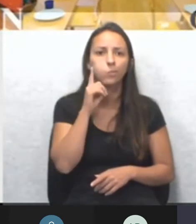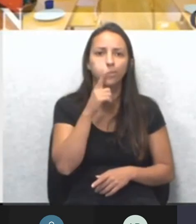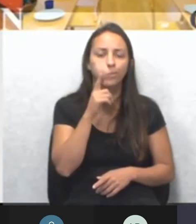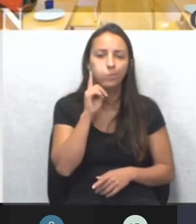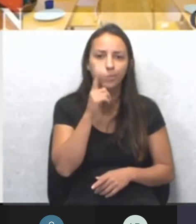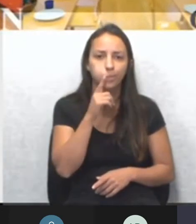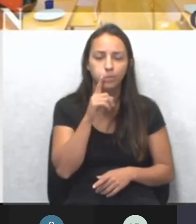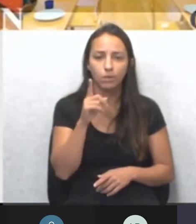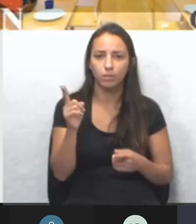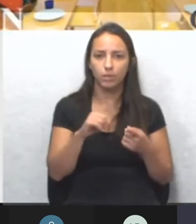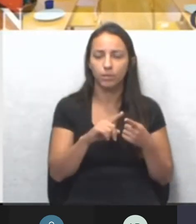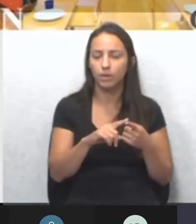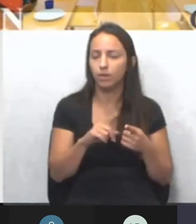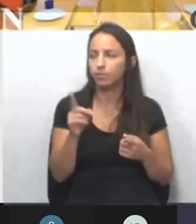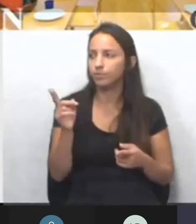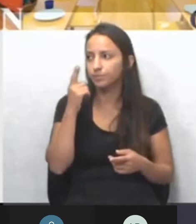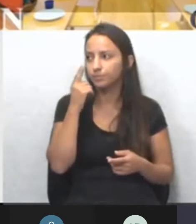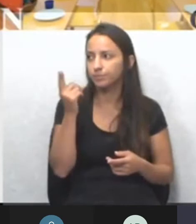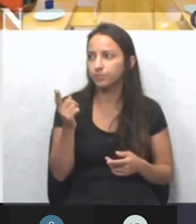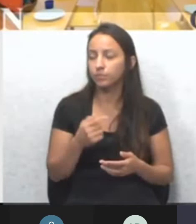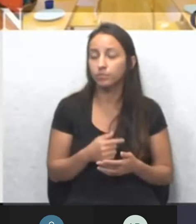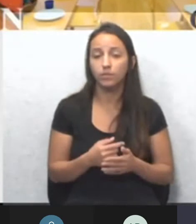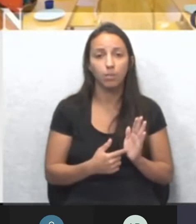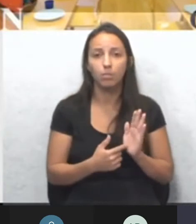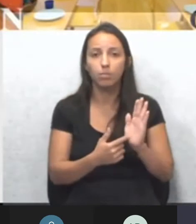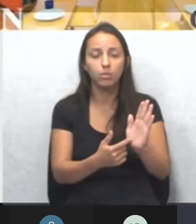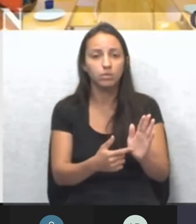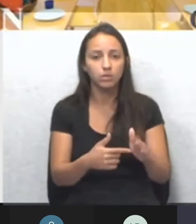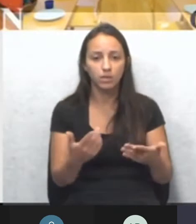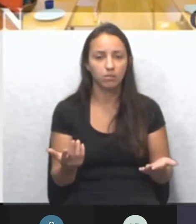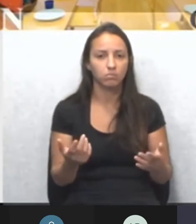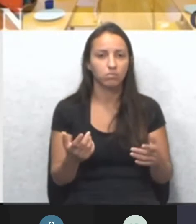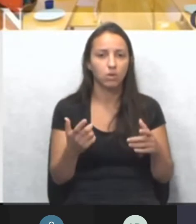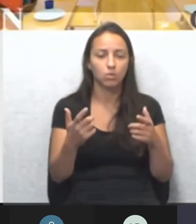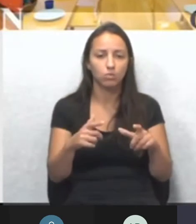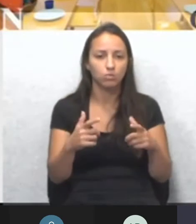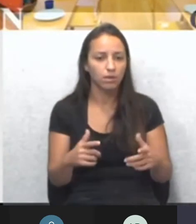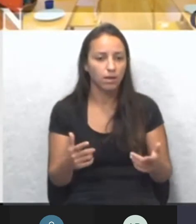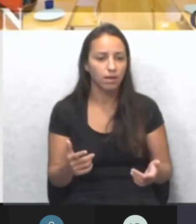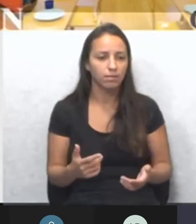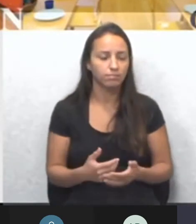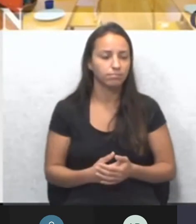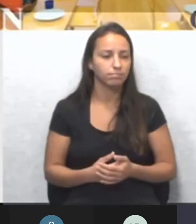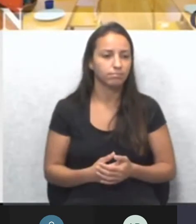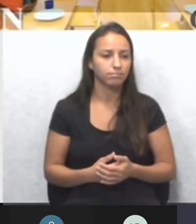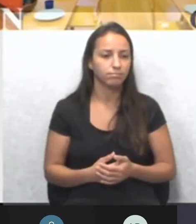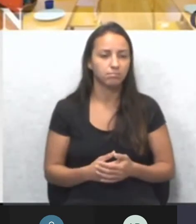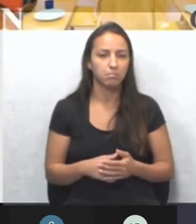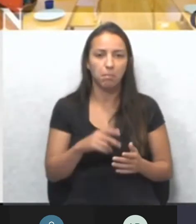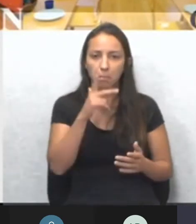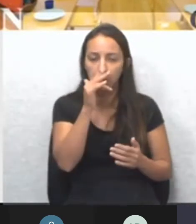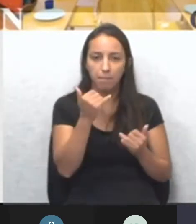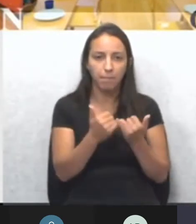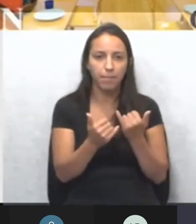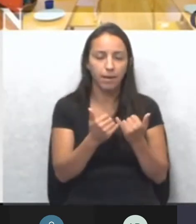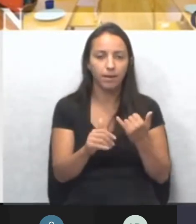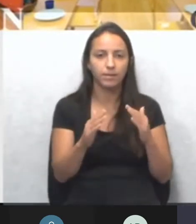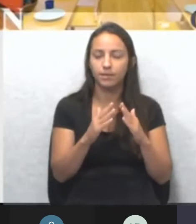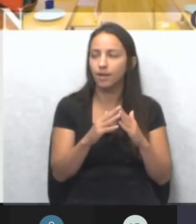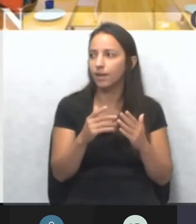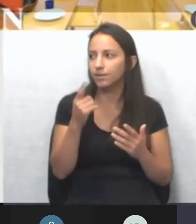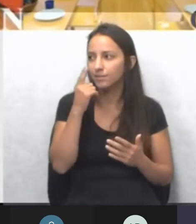escola aqui. Qual era a intenção? Mostrar realmente um ambiente bem caseiro, certo? Tem